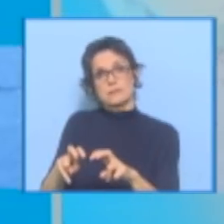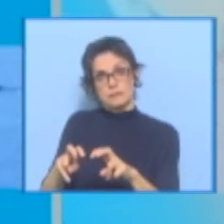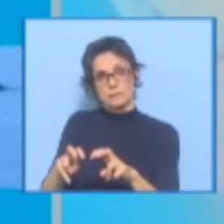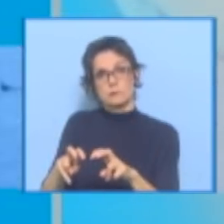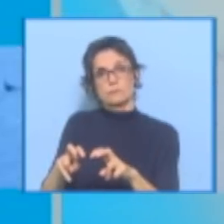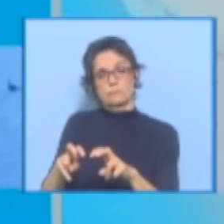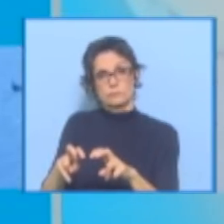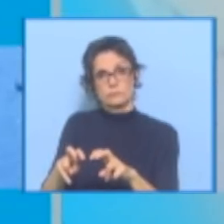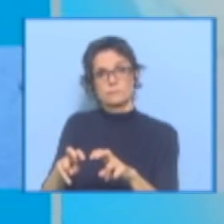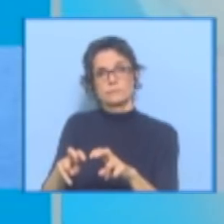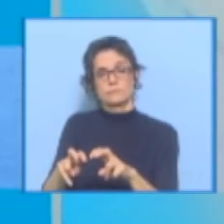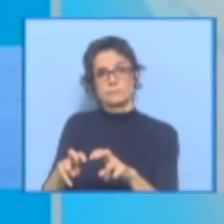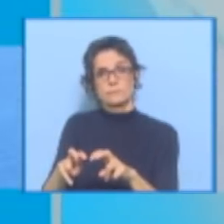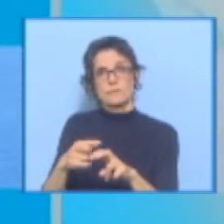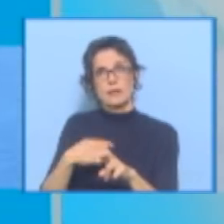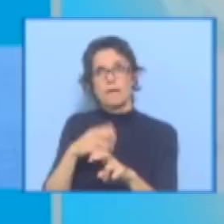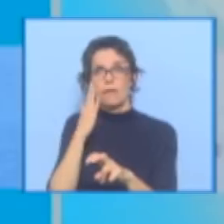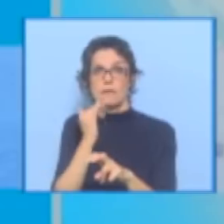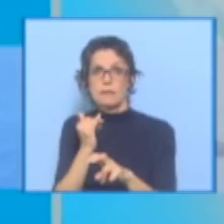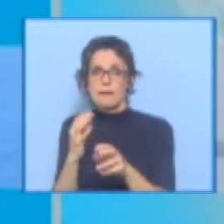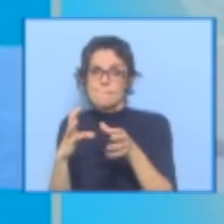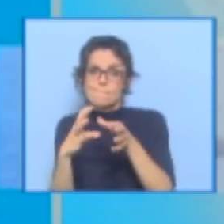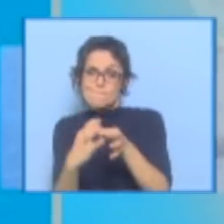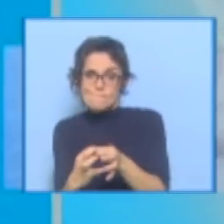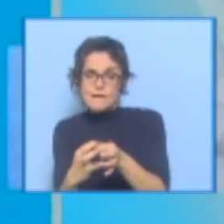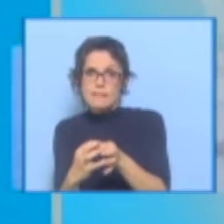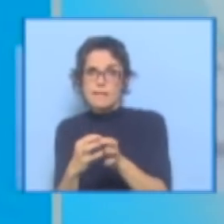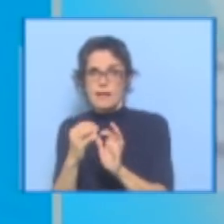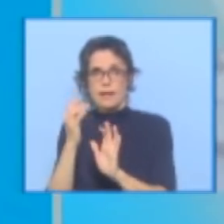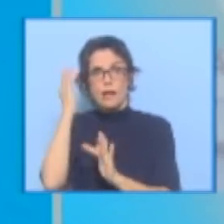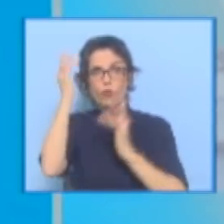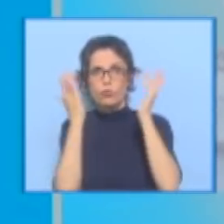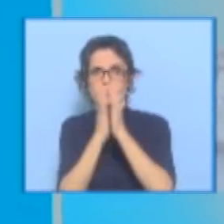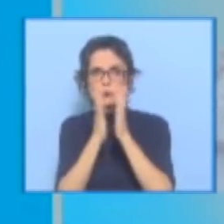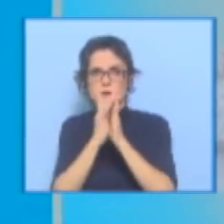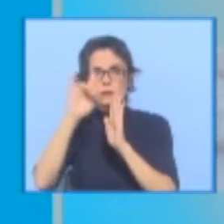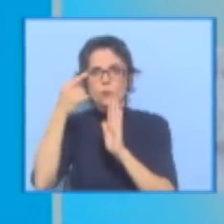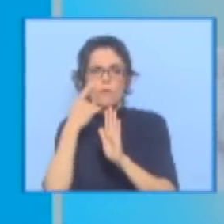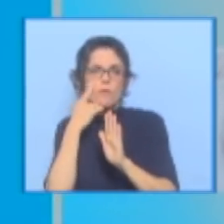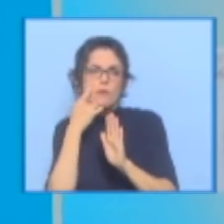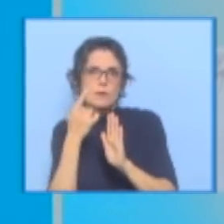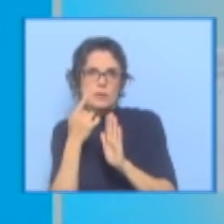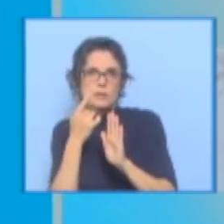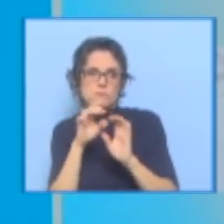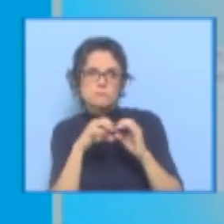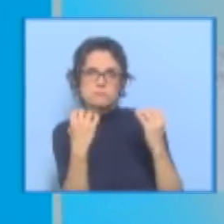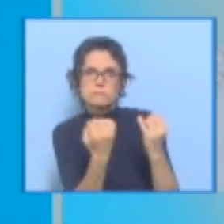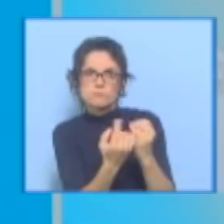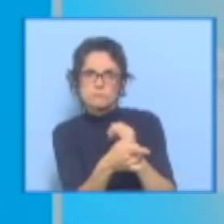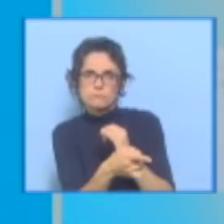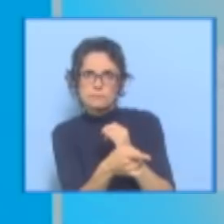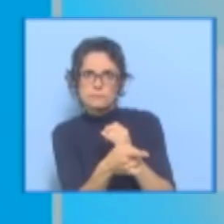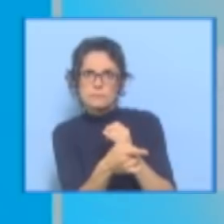podemos dizer, fazer uma conexão entre a teologia e os outros saberes da sociedade,